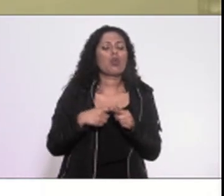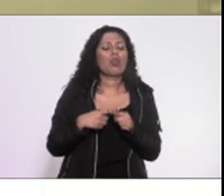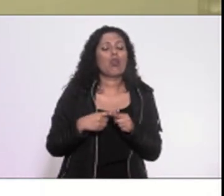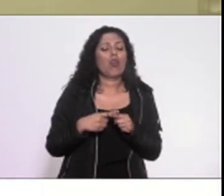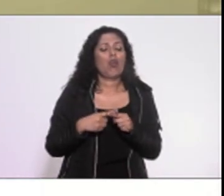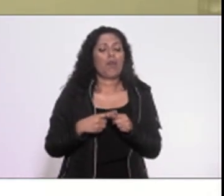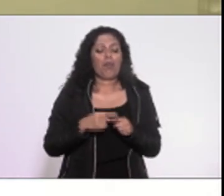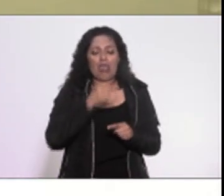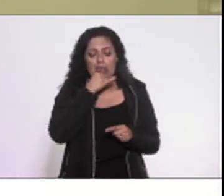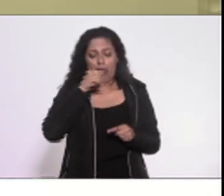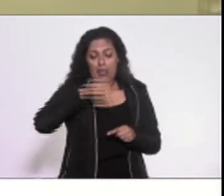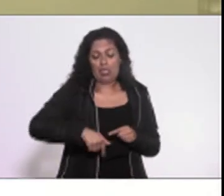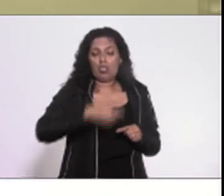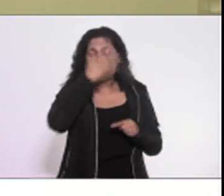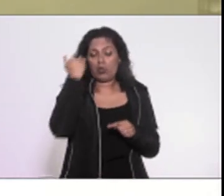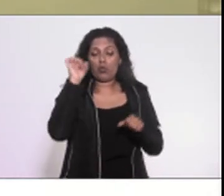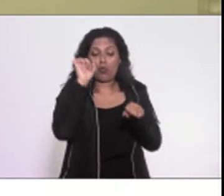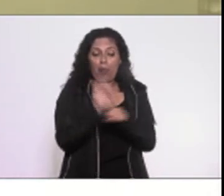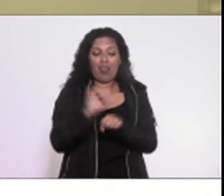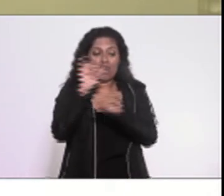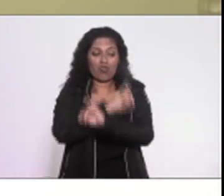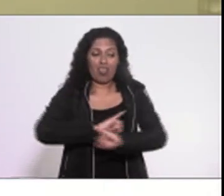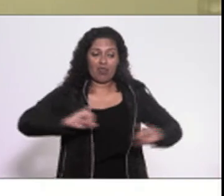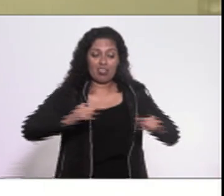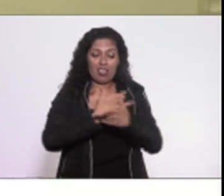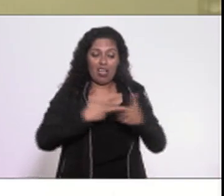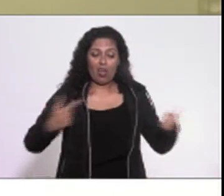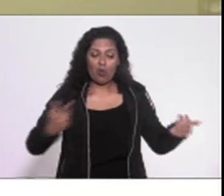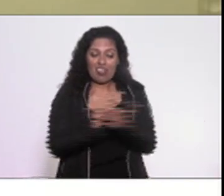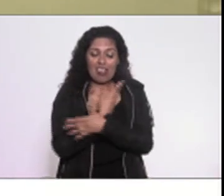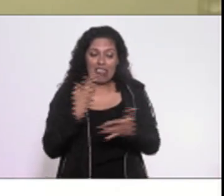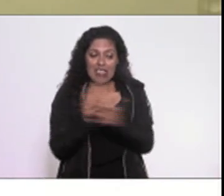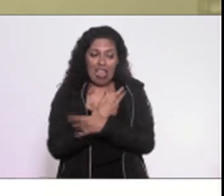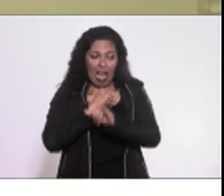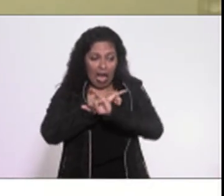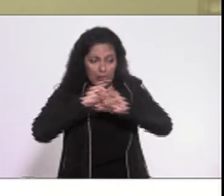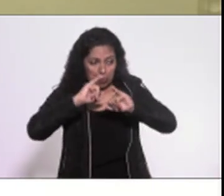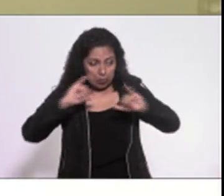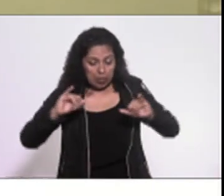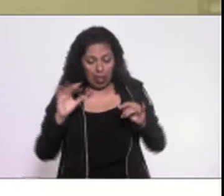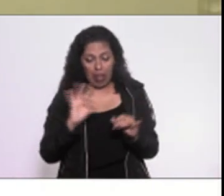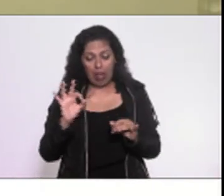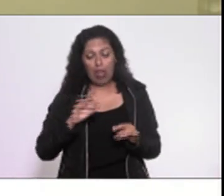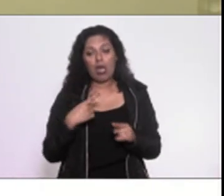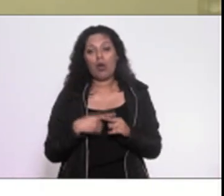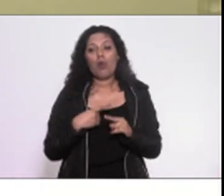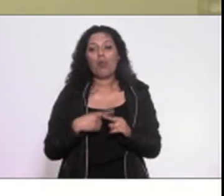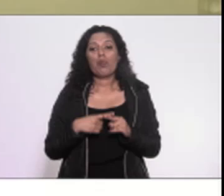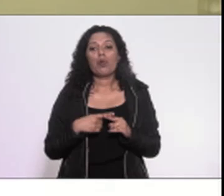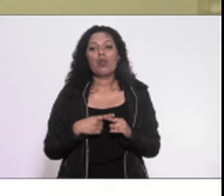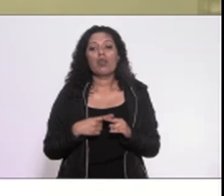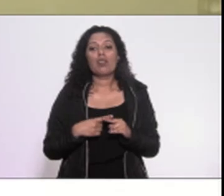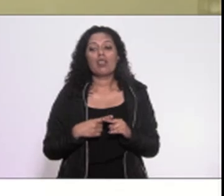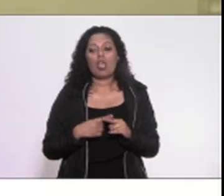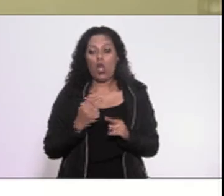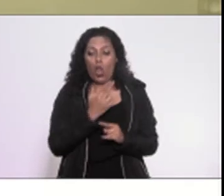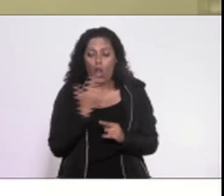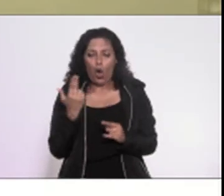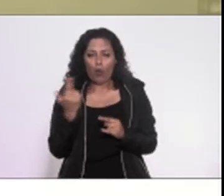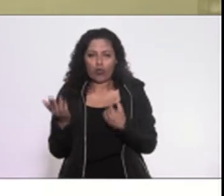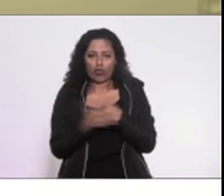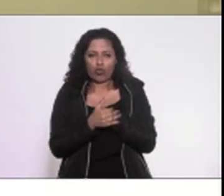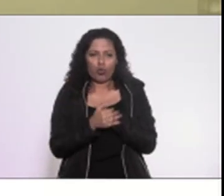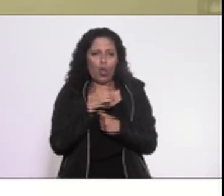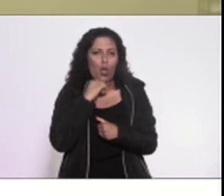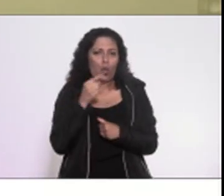de proteção dessa identidade, né? Imagina que a pessoa está acusando alguém que mora dentro de casa. Imagina que ela está